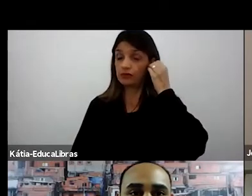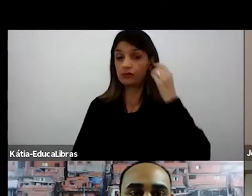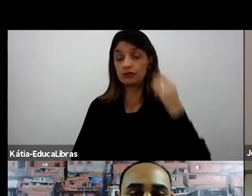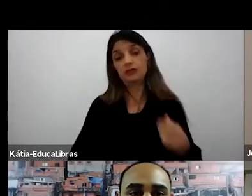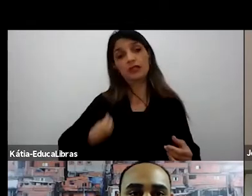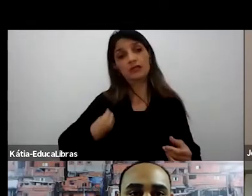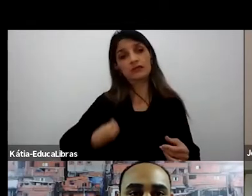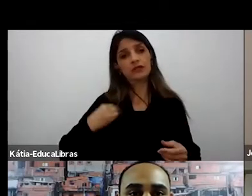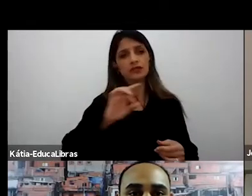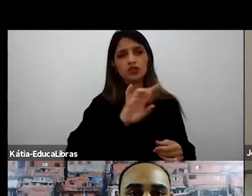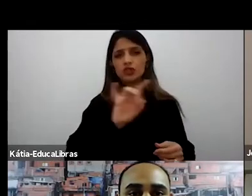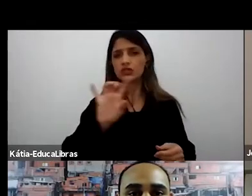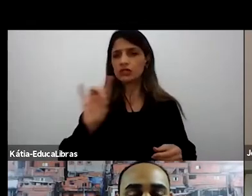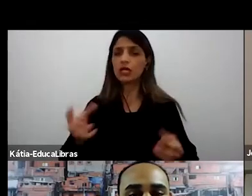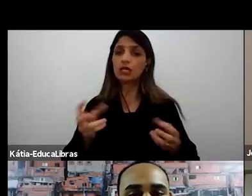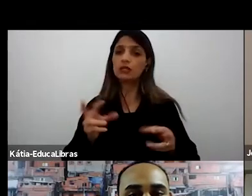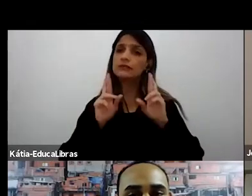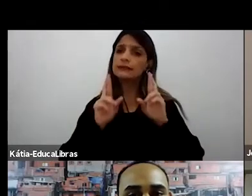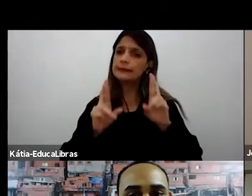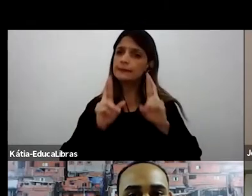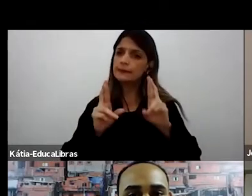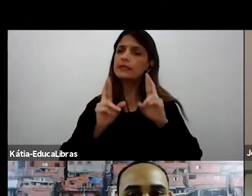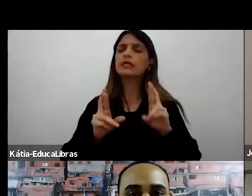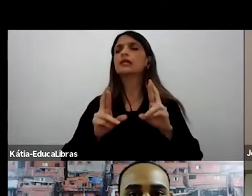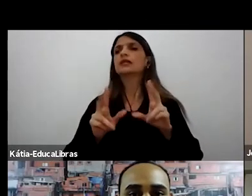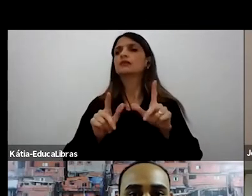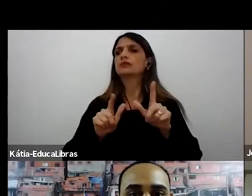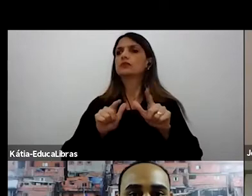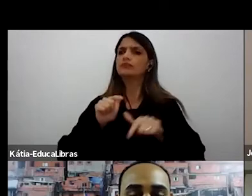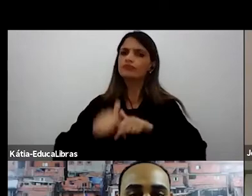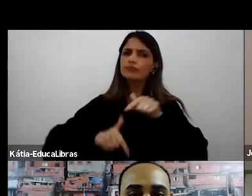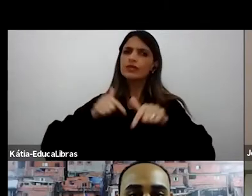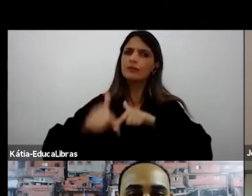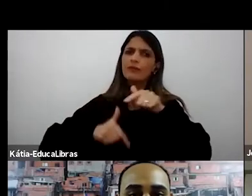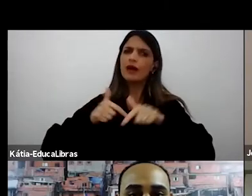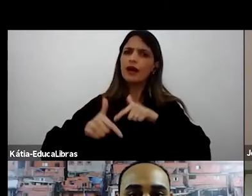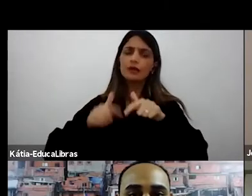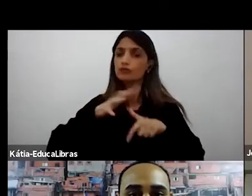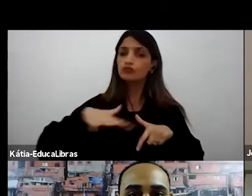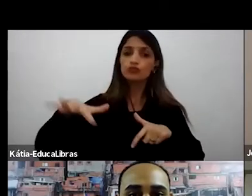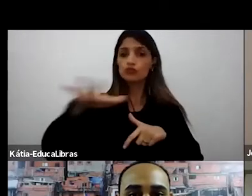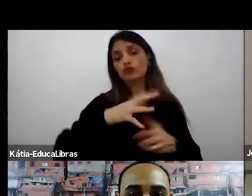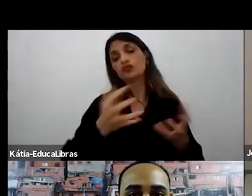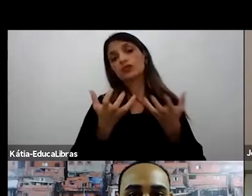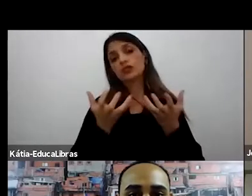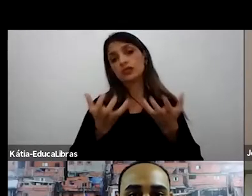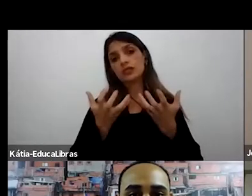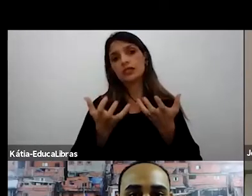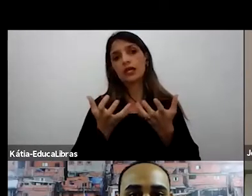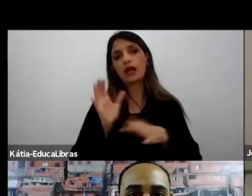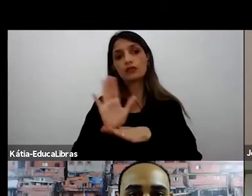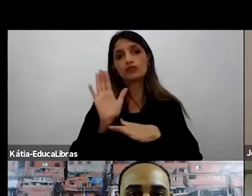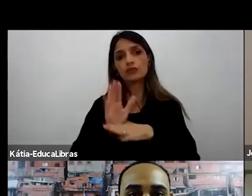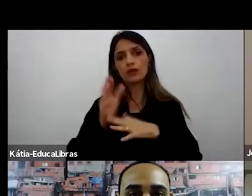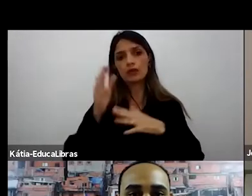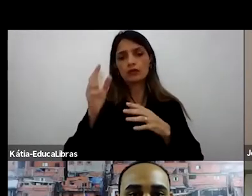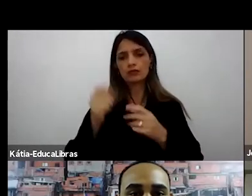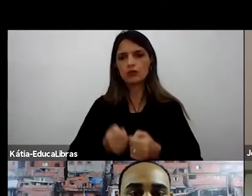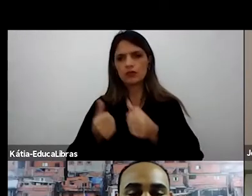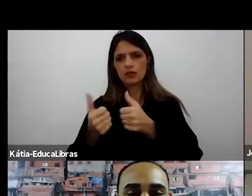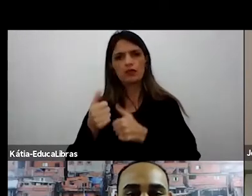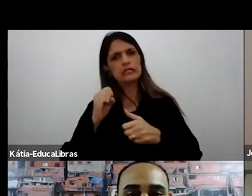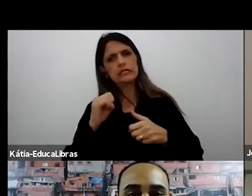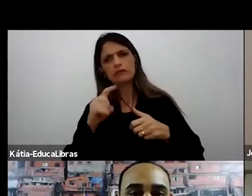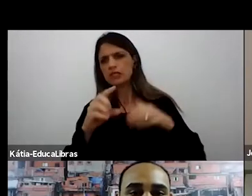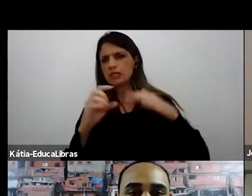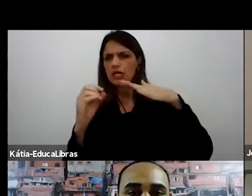ele vire uma ferramenta mesmo de trabalho para todo mundo que quer promover a cultura de doação no Brasil. Então, se você está na sua empresa, no seu instituto, na sua